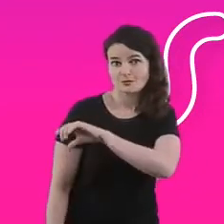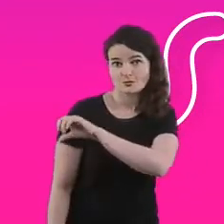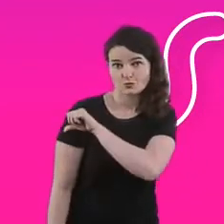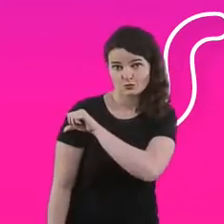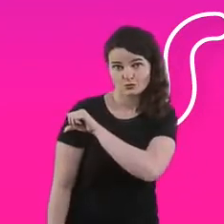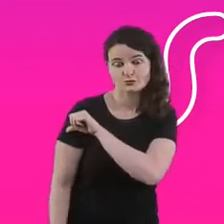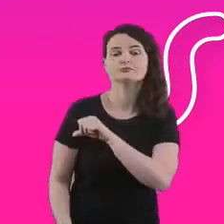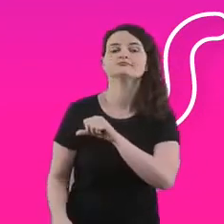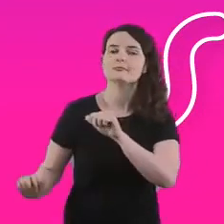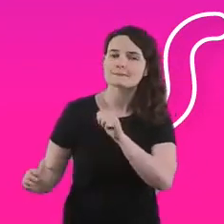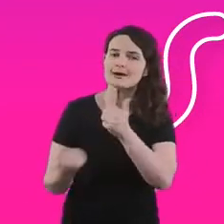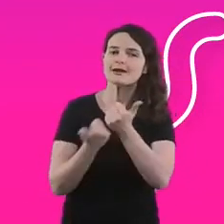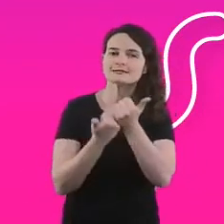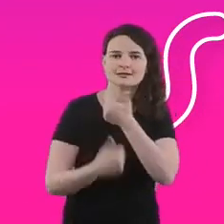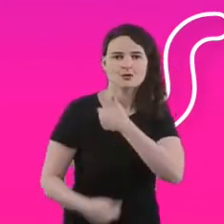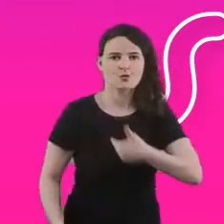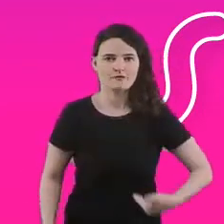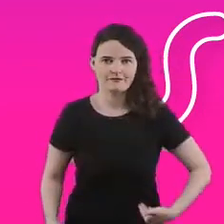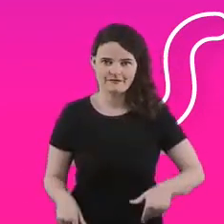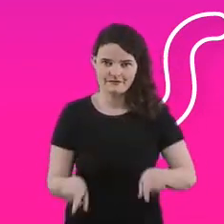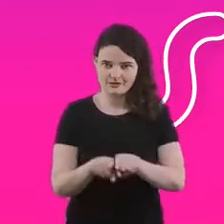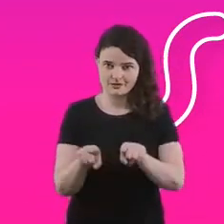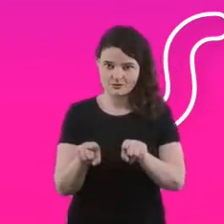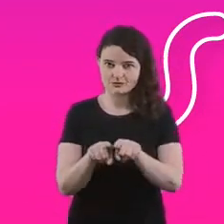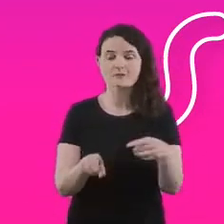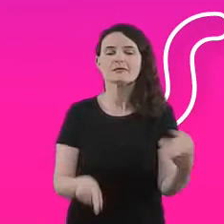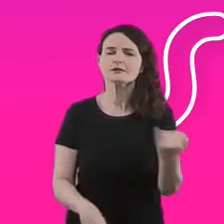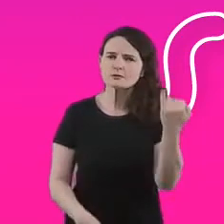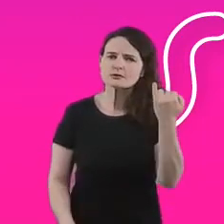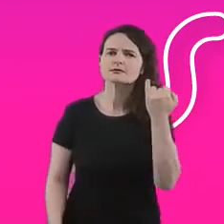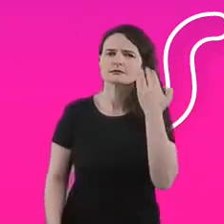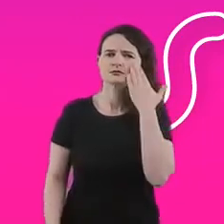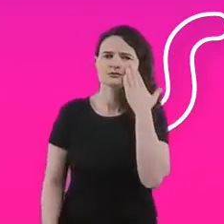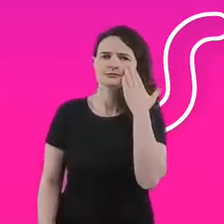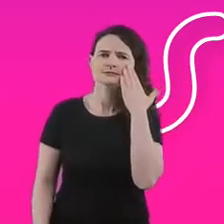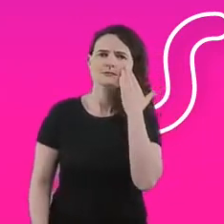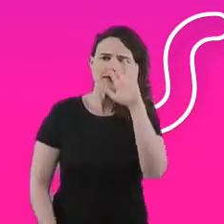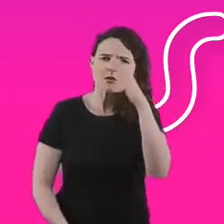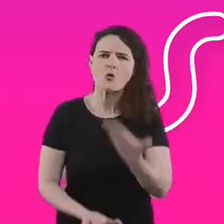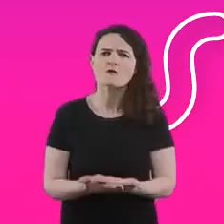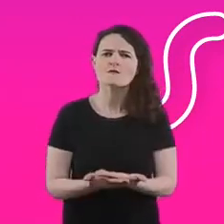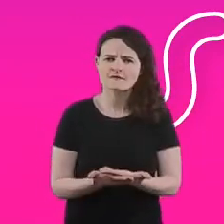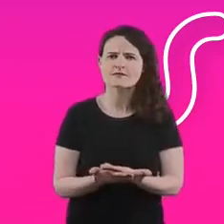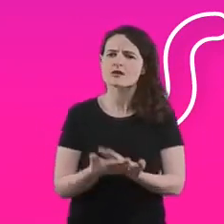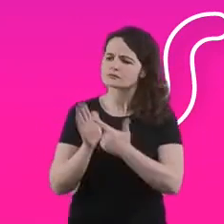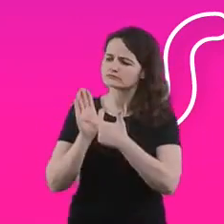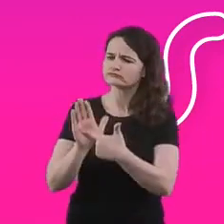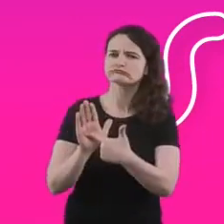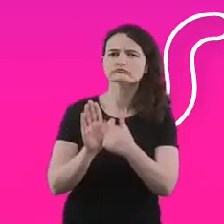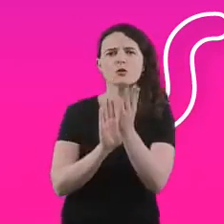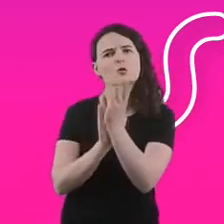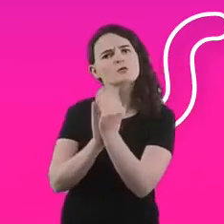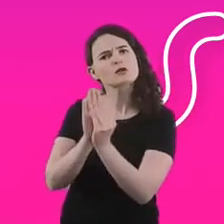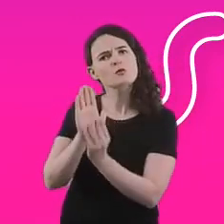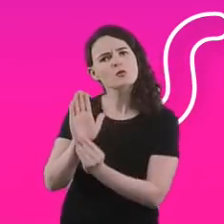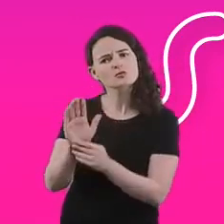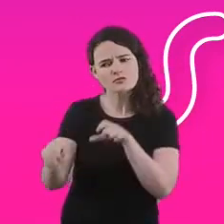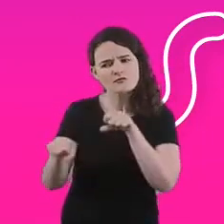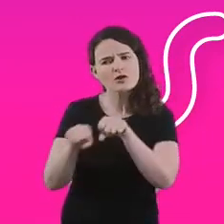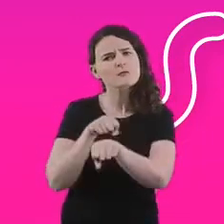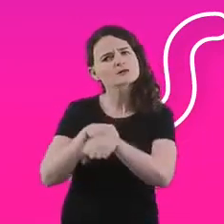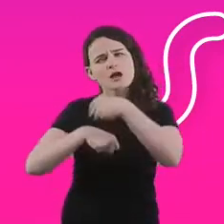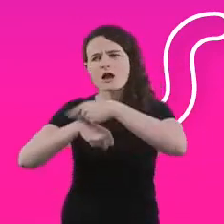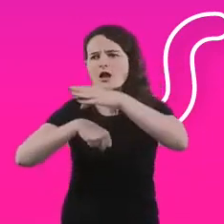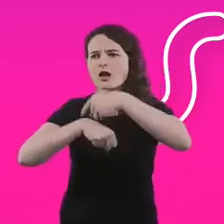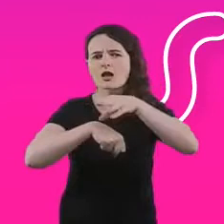governamentais muito importantes, né, para a gente conseguir também criar credibilidade, fazer esse conteúdo, fazer essa formação, chegar até a ponta, chegar